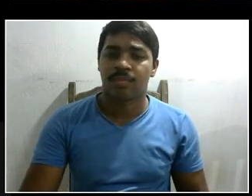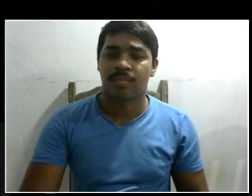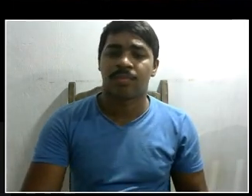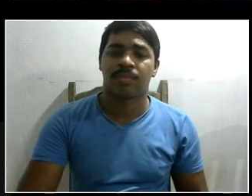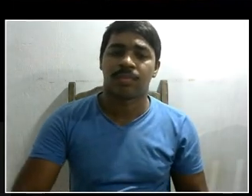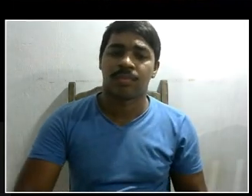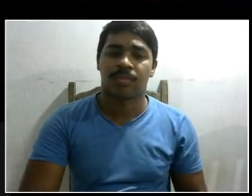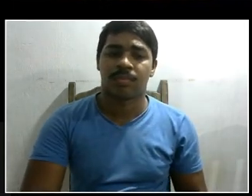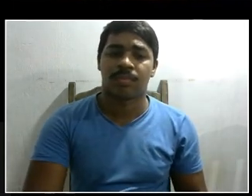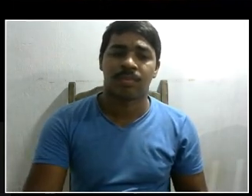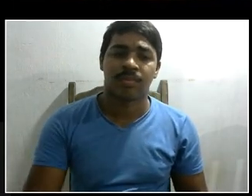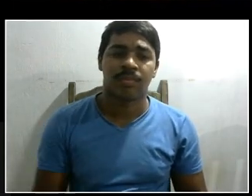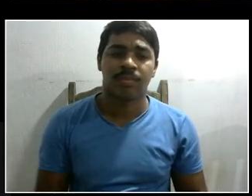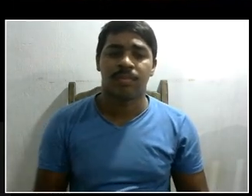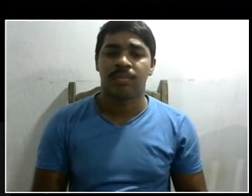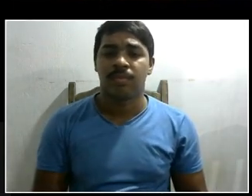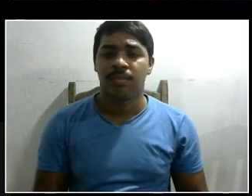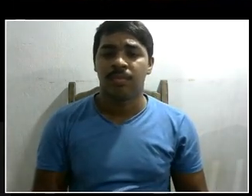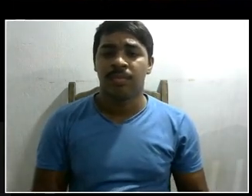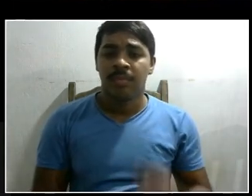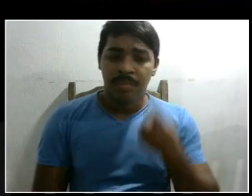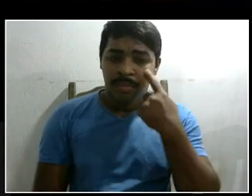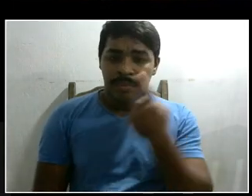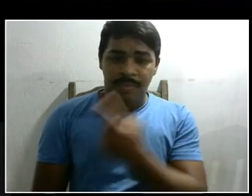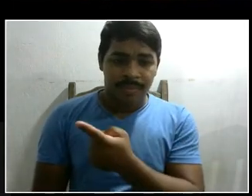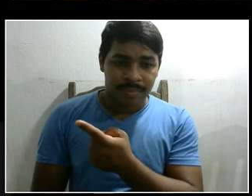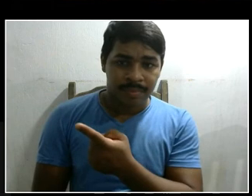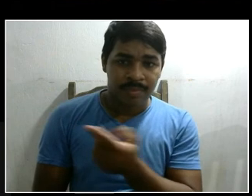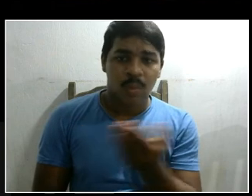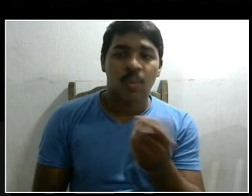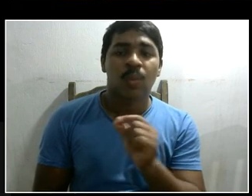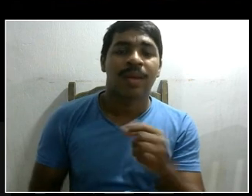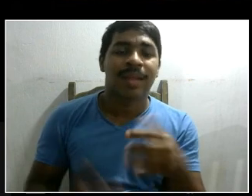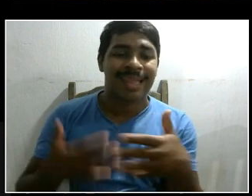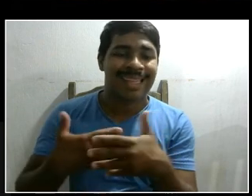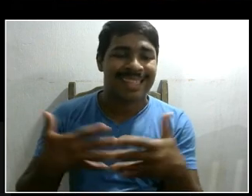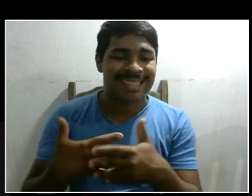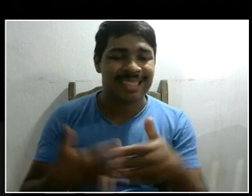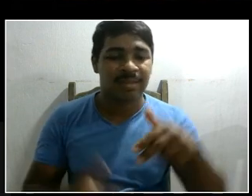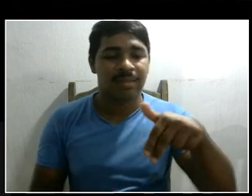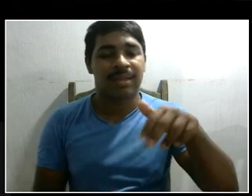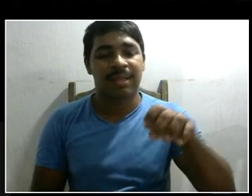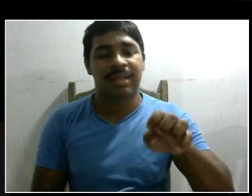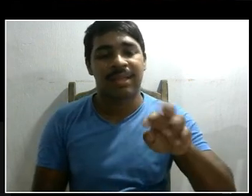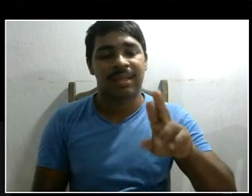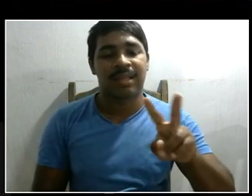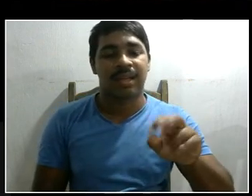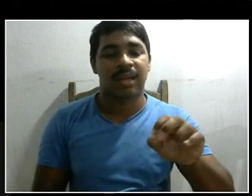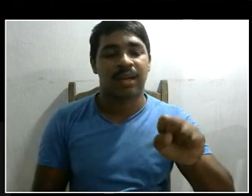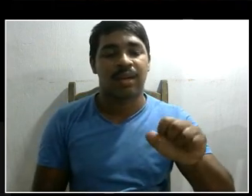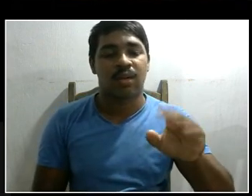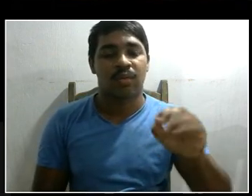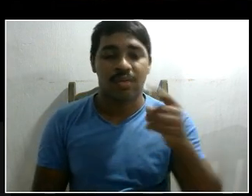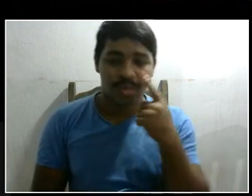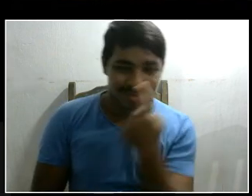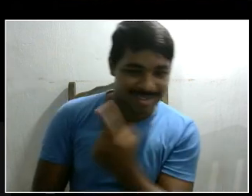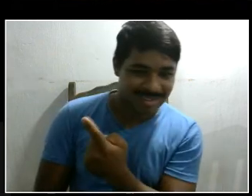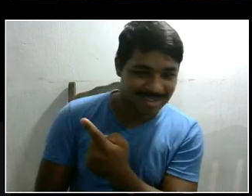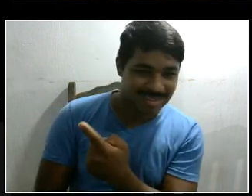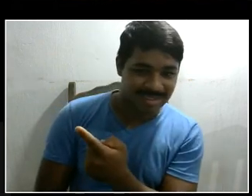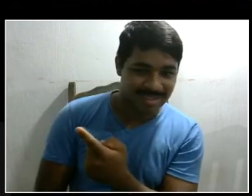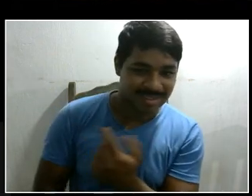tá? Que ele é formado por neurônios, que é isso que vocês estão vendo aqui, ó. Isso aqui é um neurônio, né? Que é uma célula nervosa,